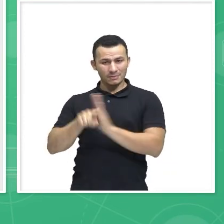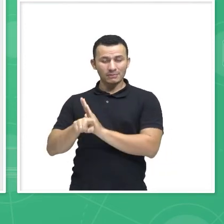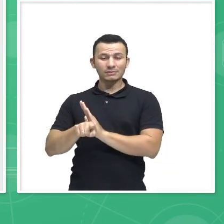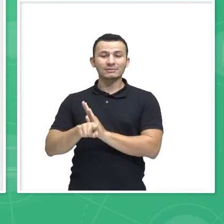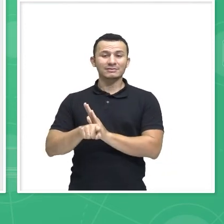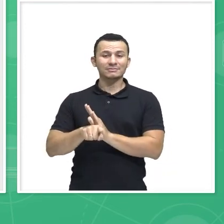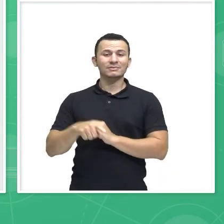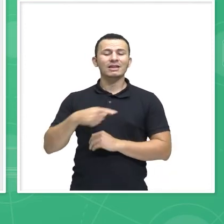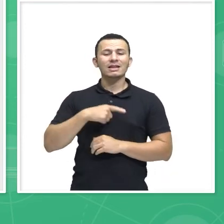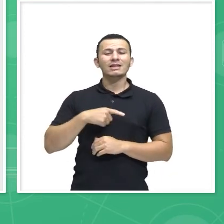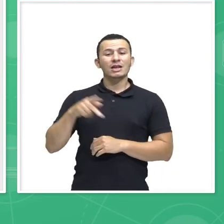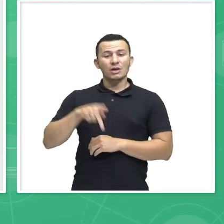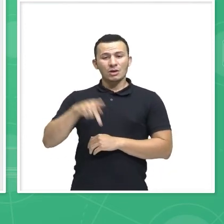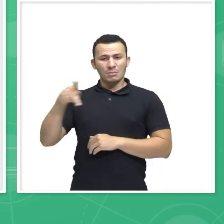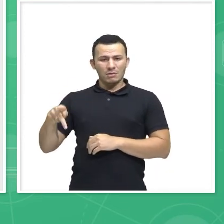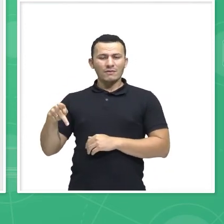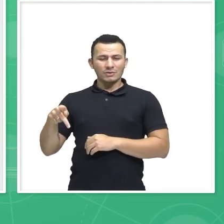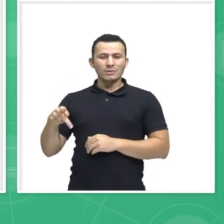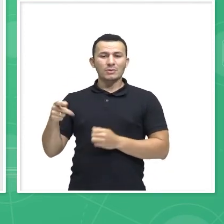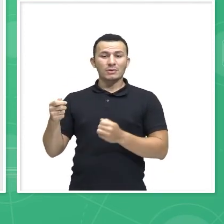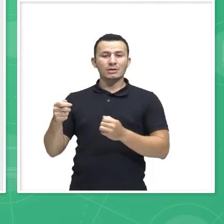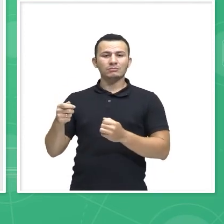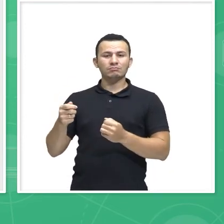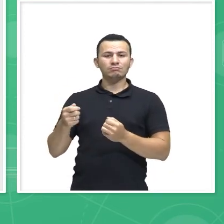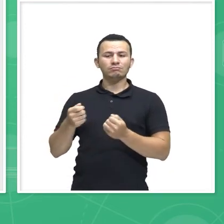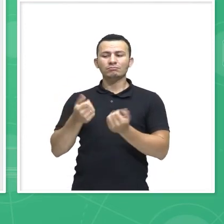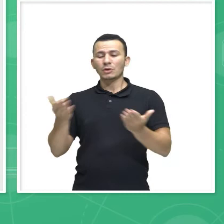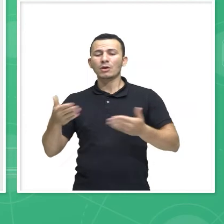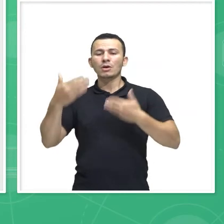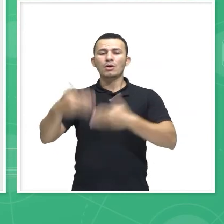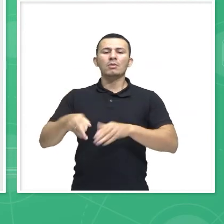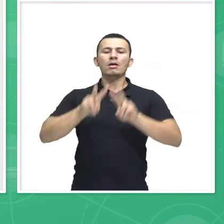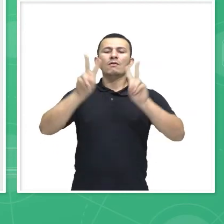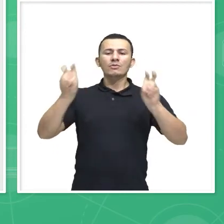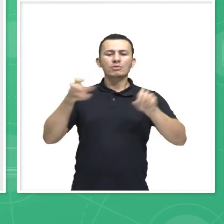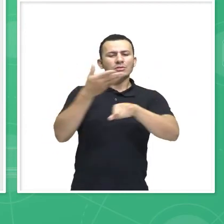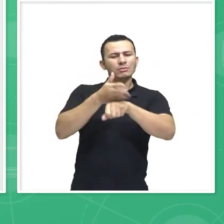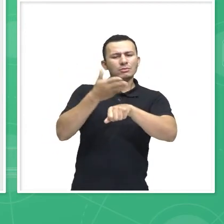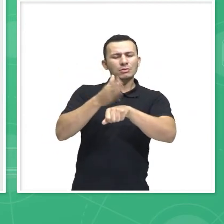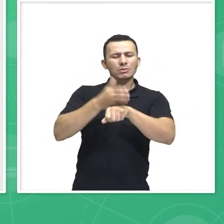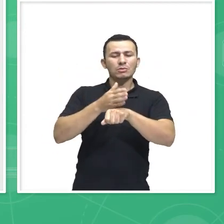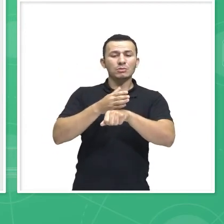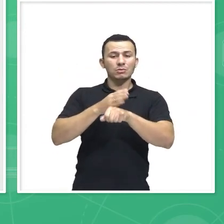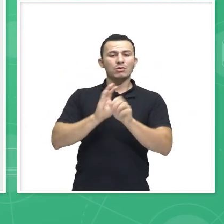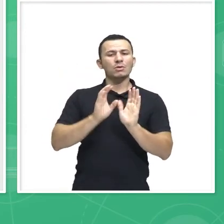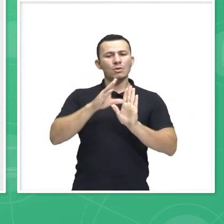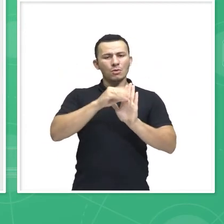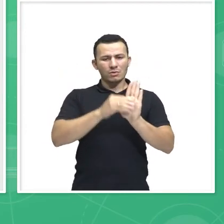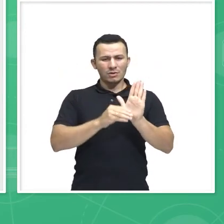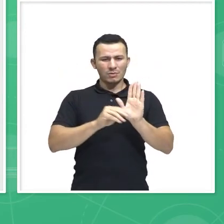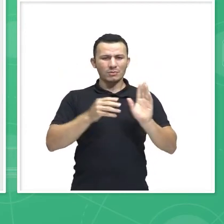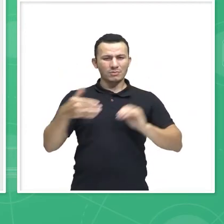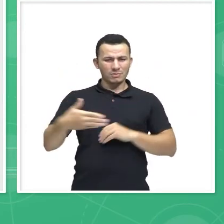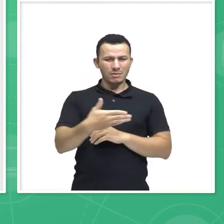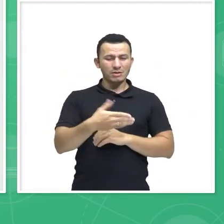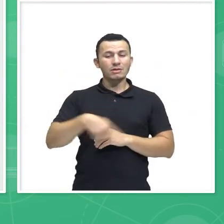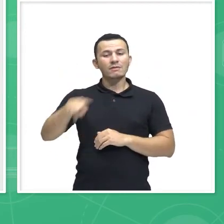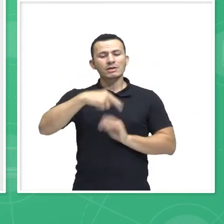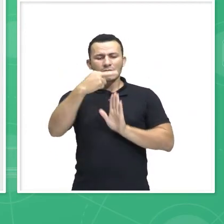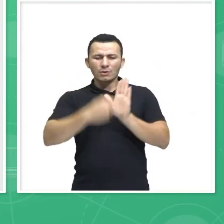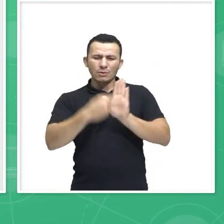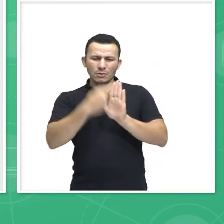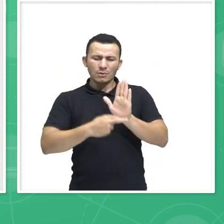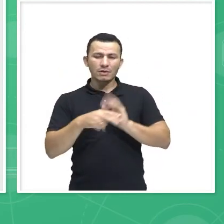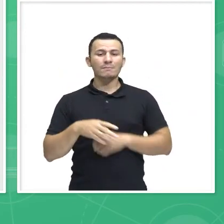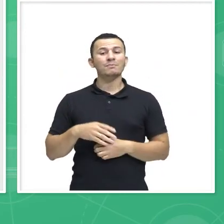dois né Nós temos aí uma professora que resolveu aplicar uma prova prática sobre o conteúdo de peixe-leão a questão com calma né aí